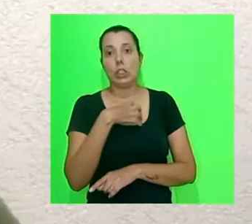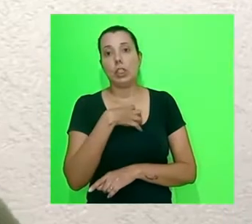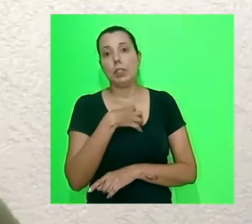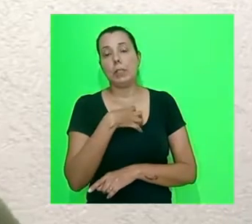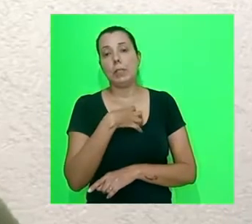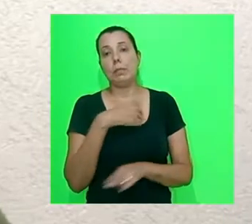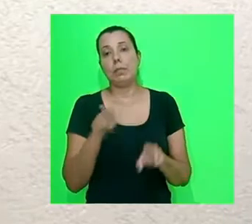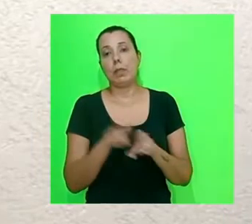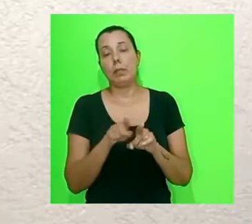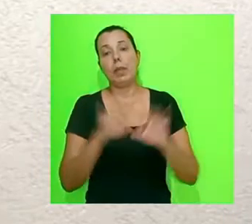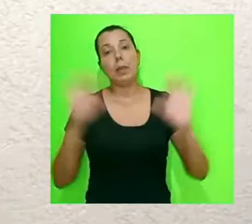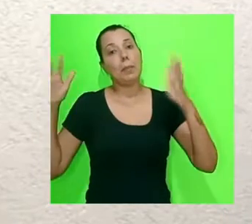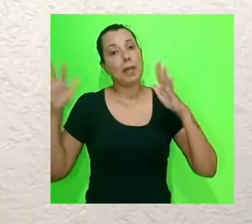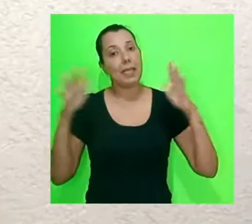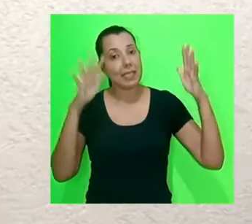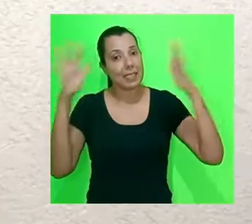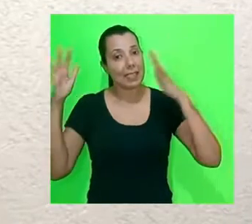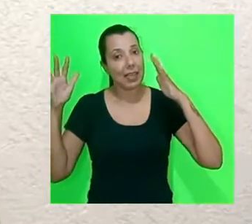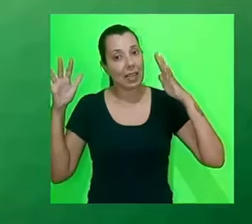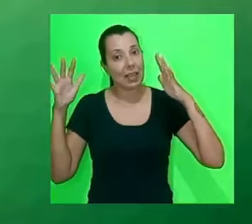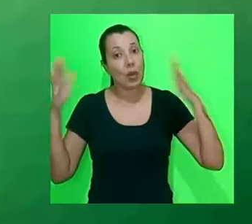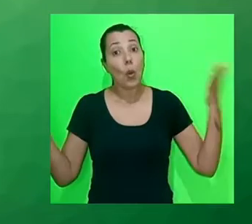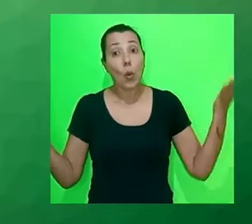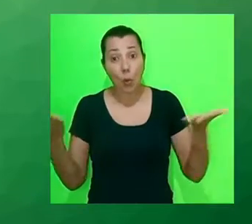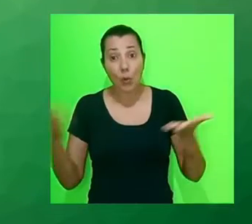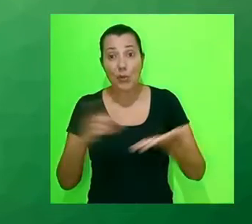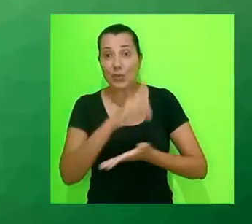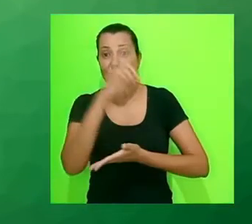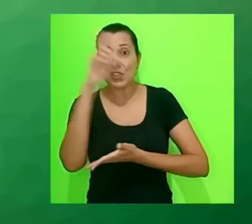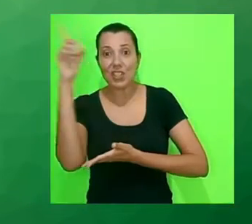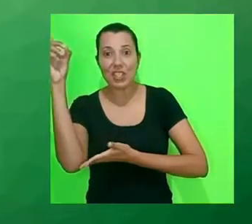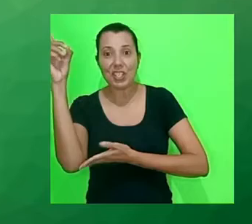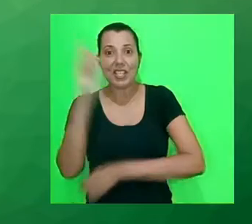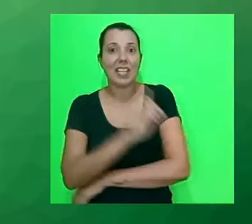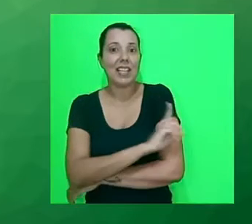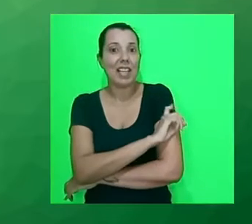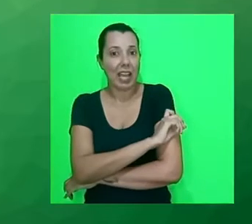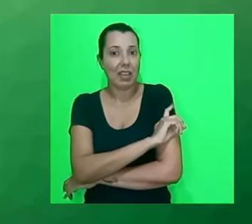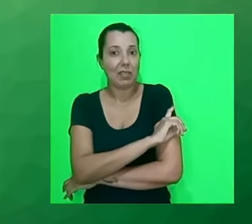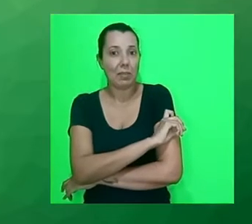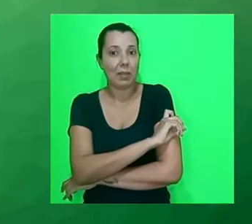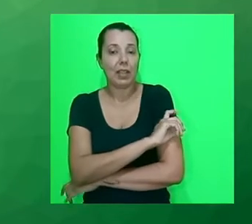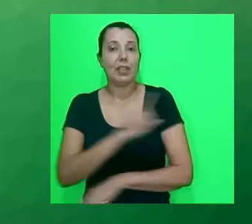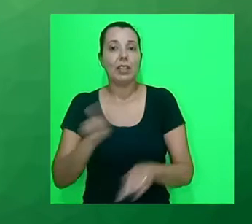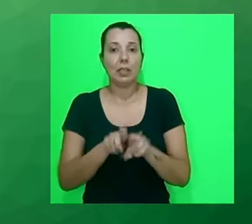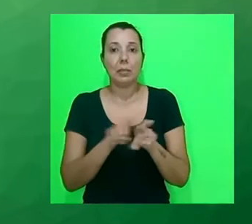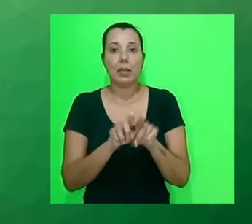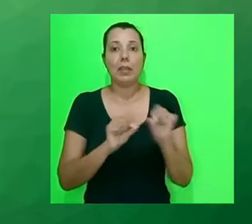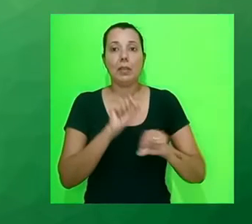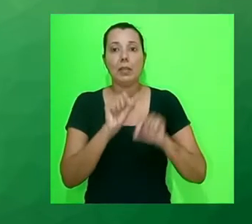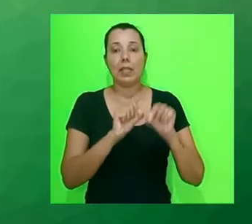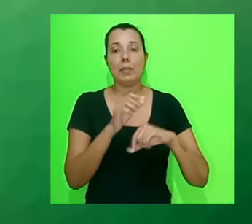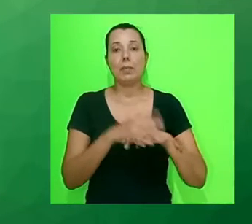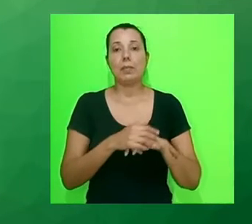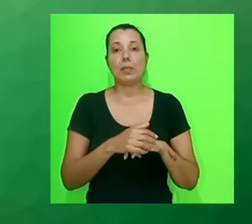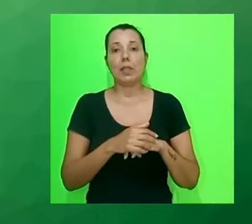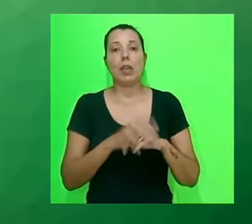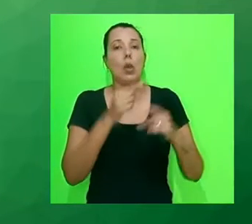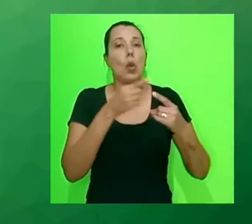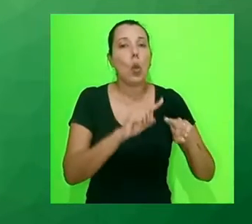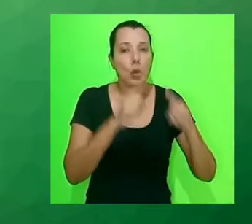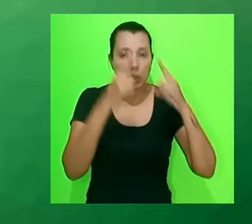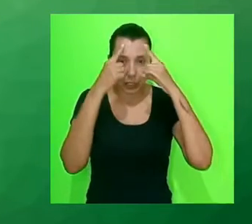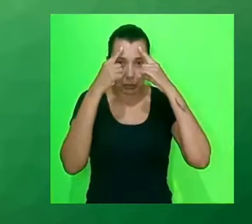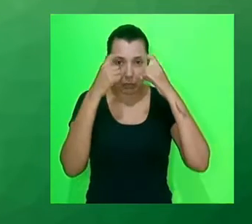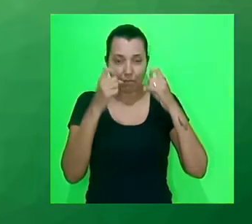e homenagem aí às enfermeiras e toda a categoria, todas as mulheres, né? Da nossa categoria. Sim, justamente. A gente